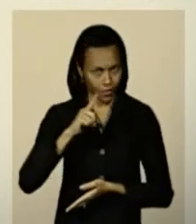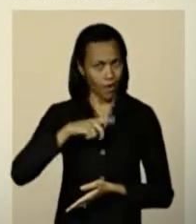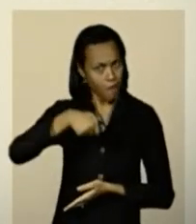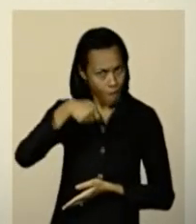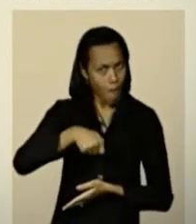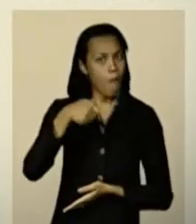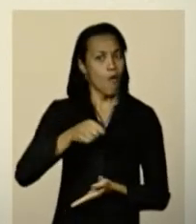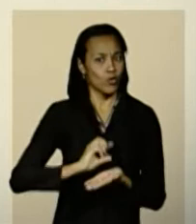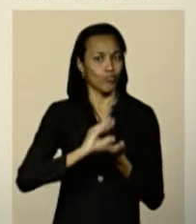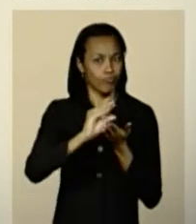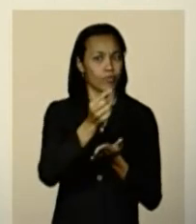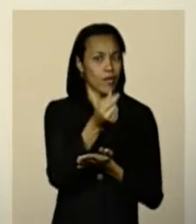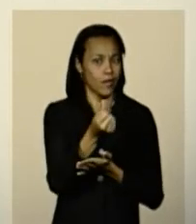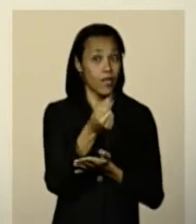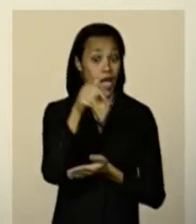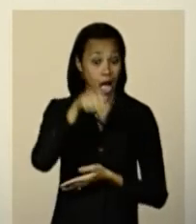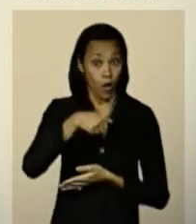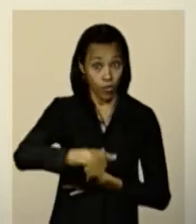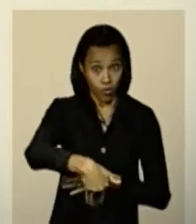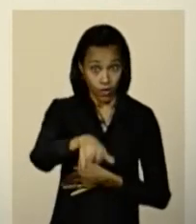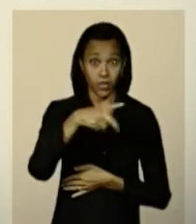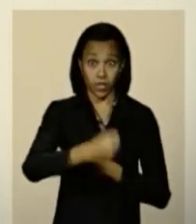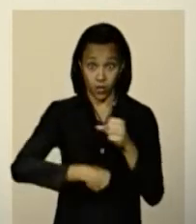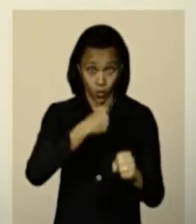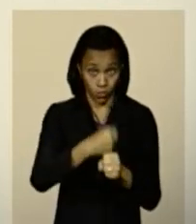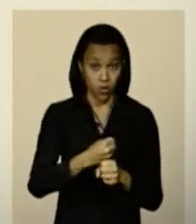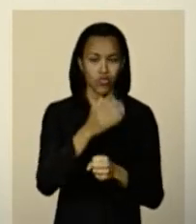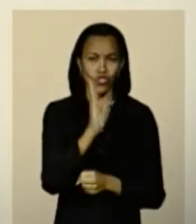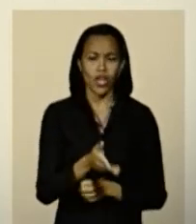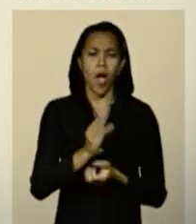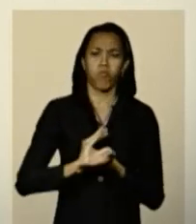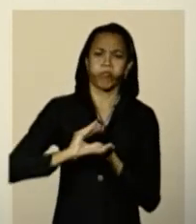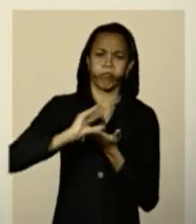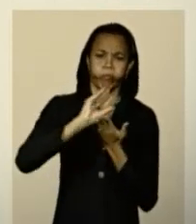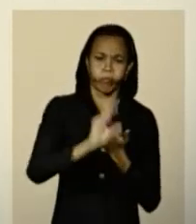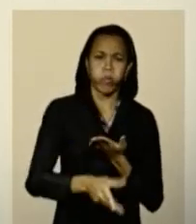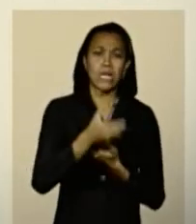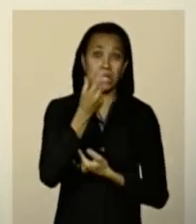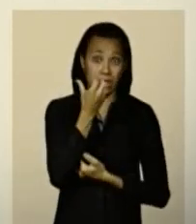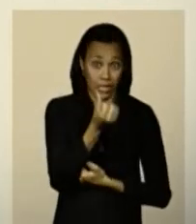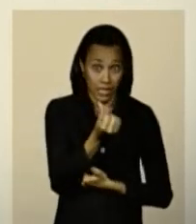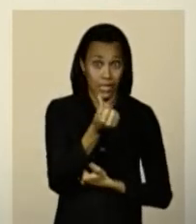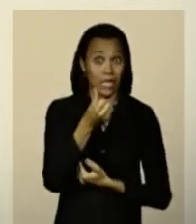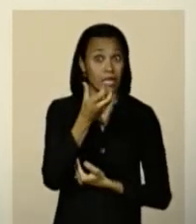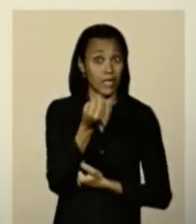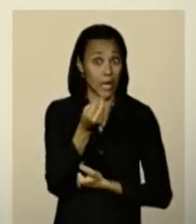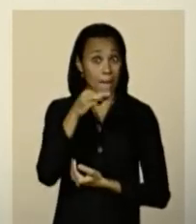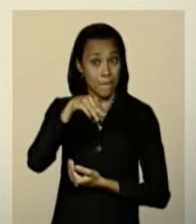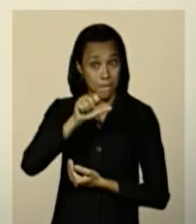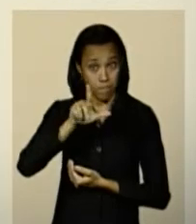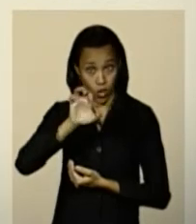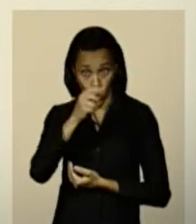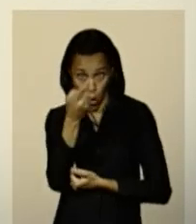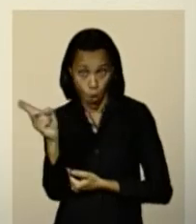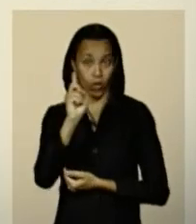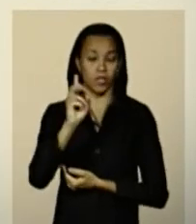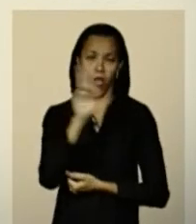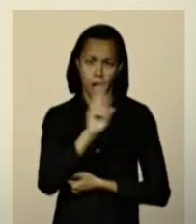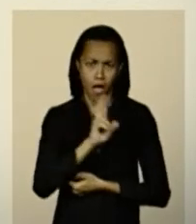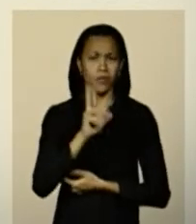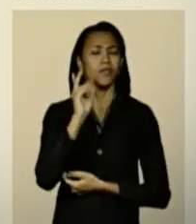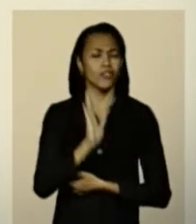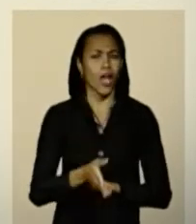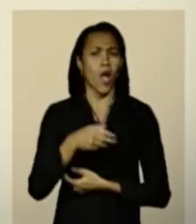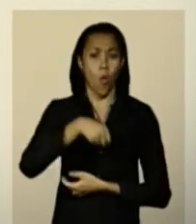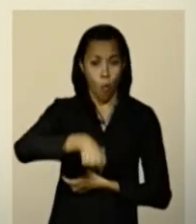o bolsa atleta só neste ano nós estamos investindo mais de 60 milhões de reais no programa O